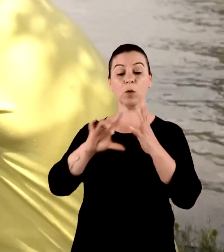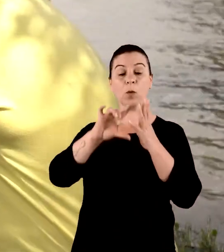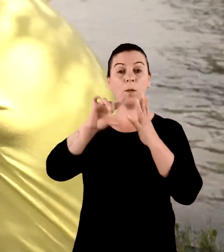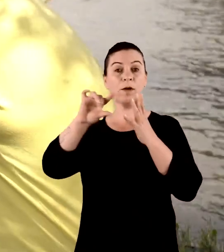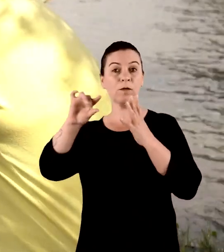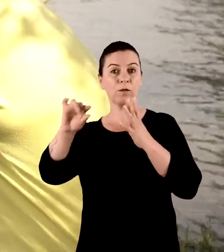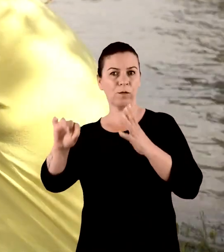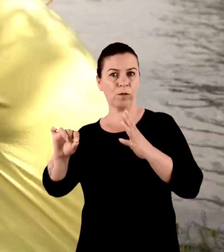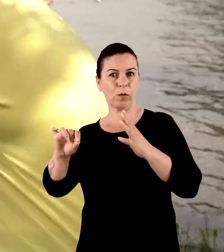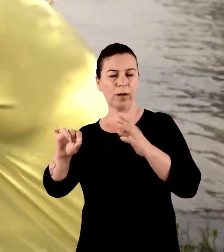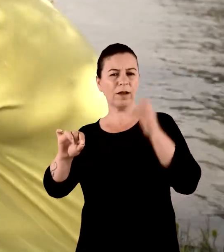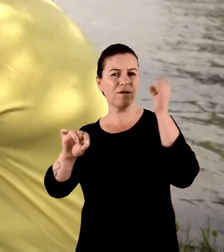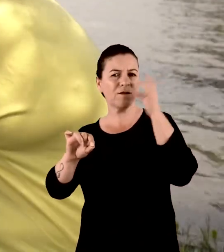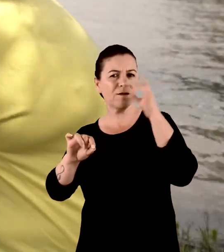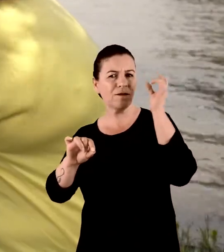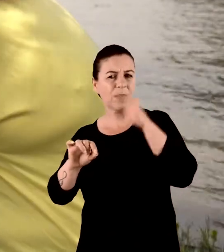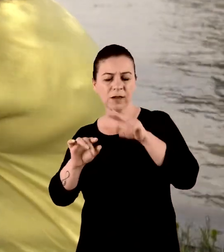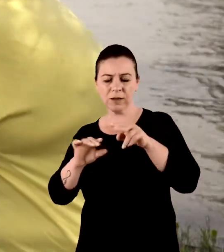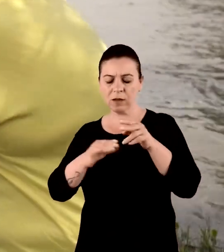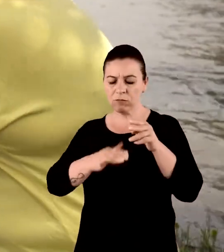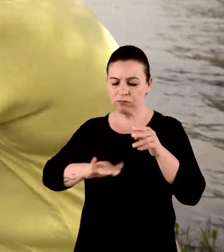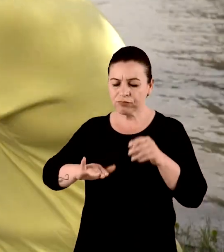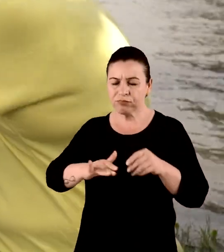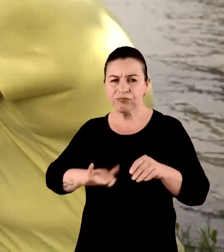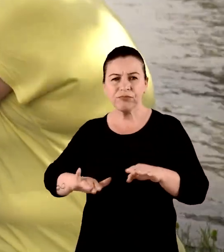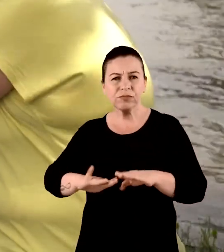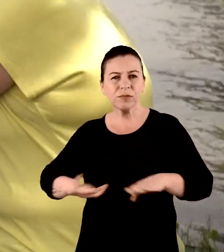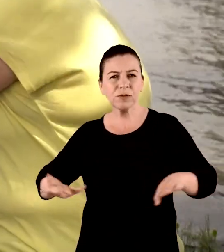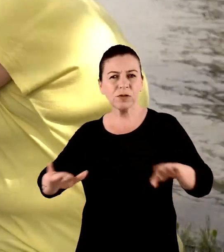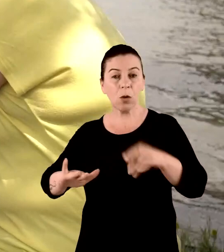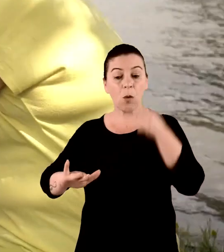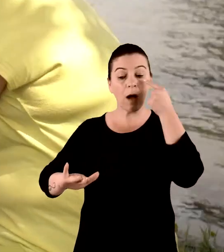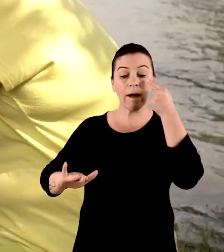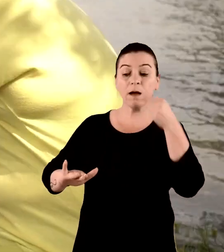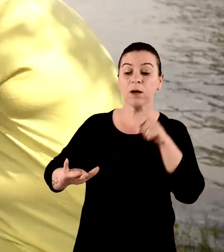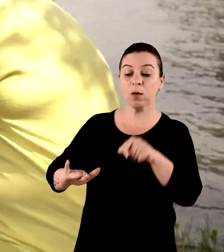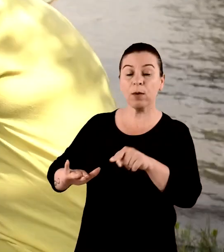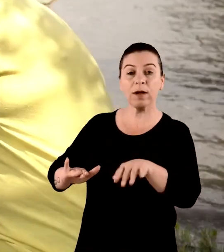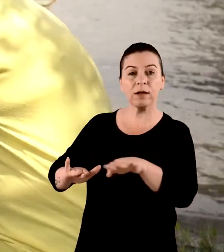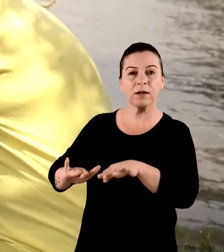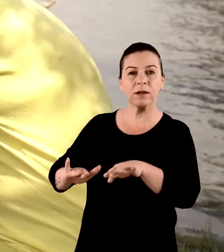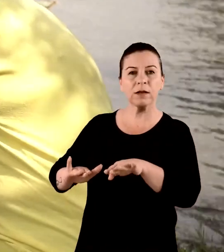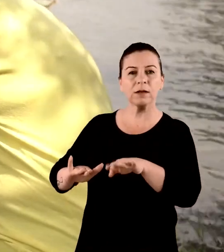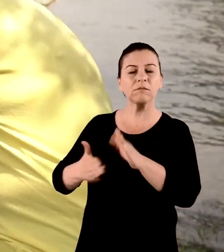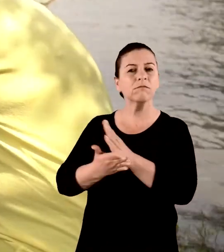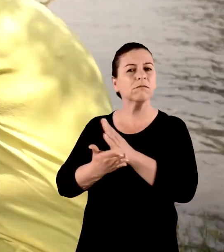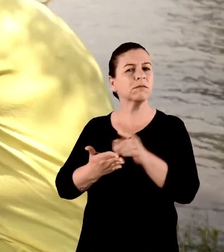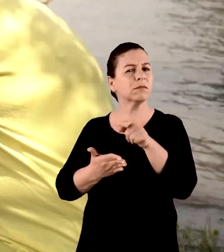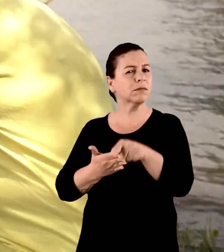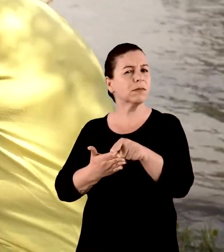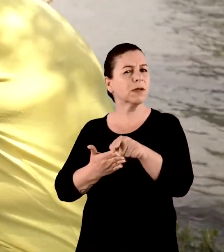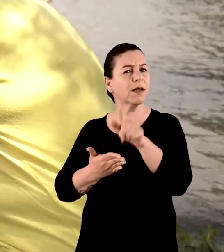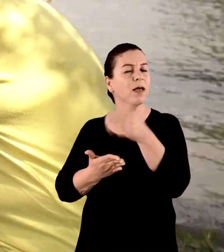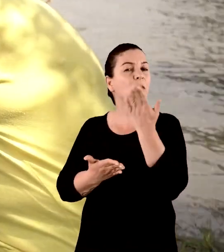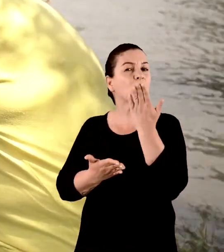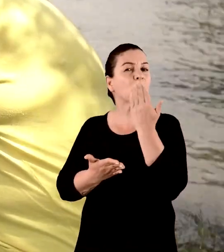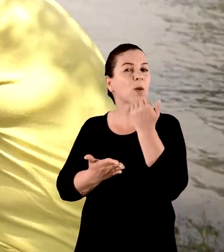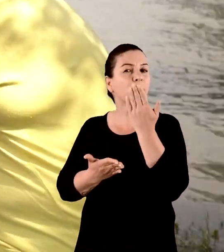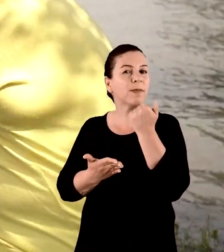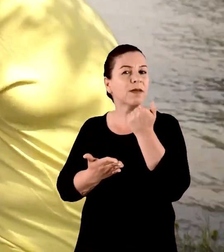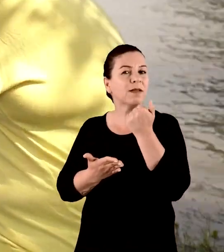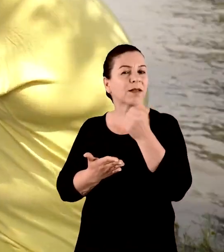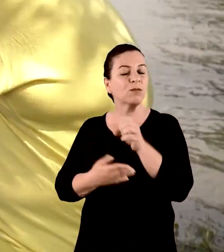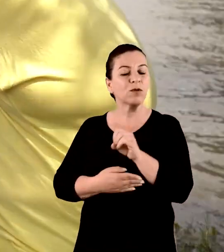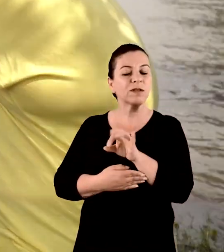Uma folha, ela nasce verdinha, aí ela cai da árvore, dela vai pro chão, como a gente tá vendo ali, ó. Aí daqui a pouco ela